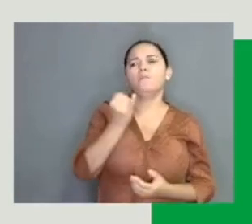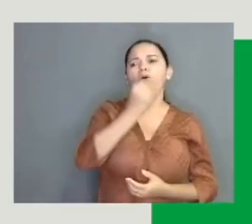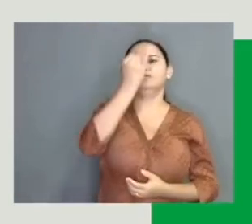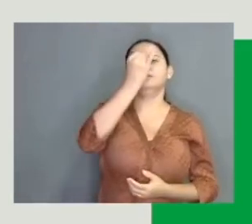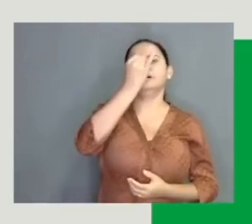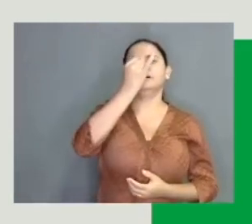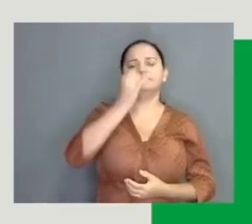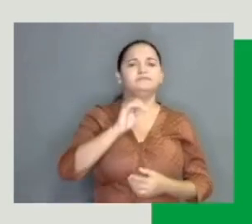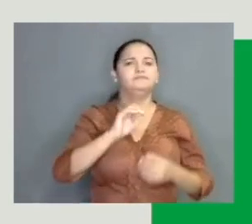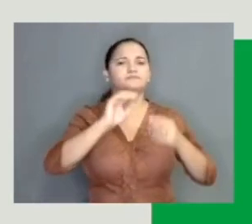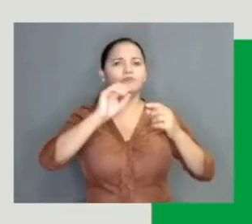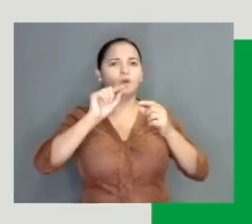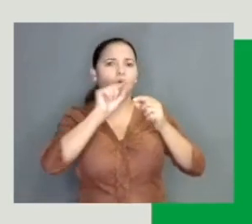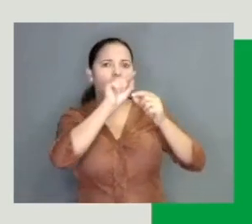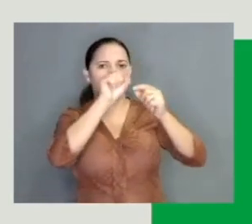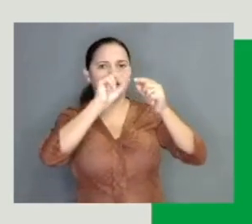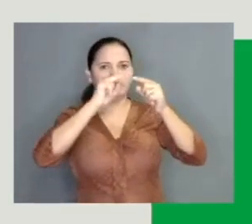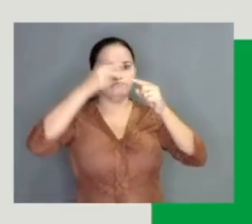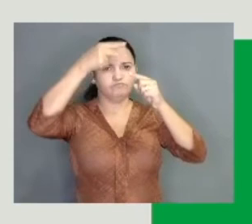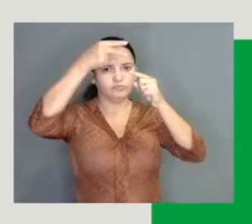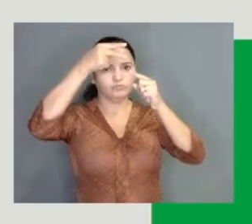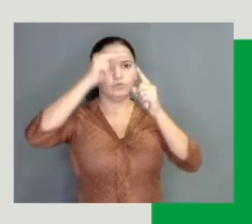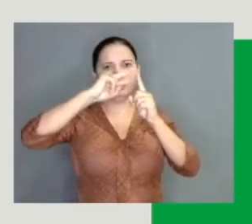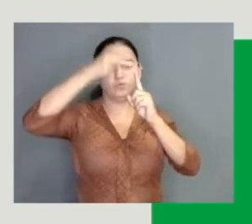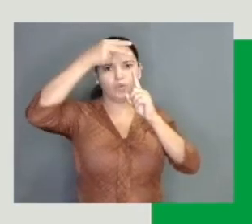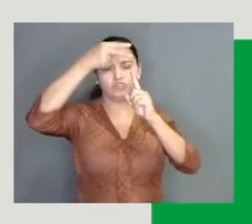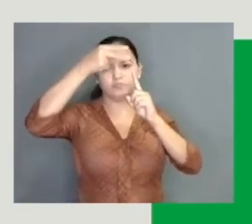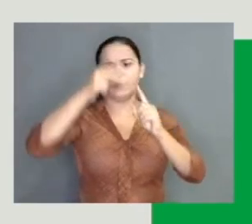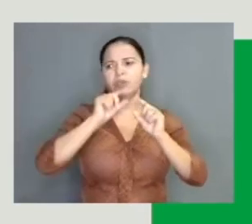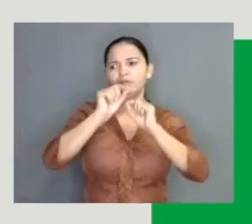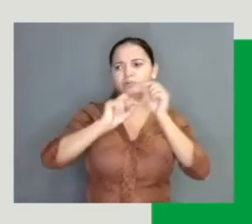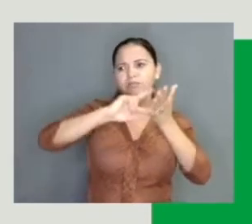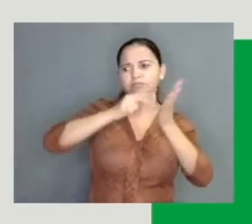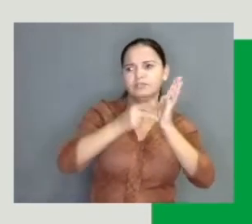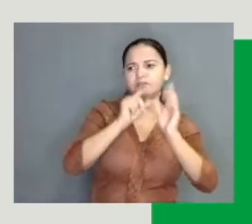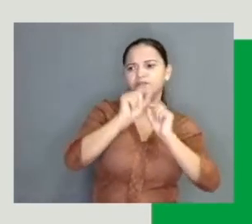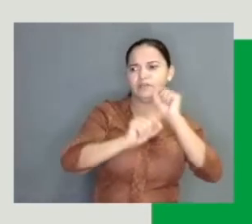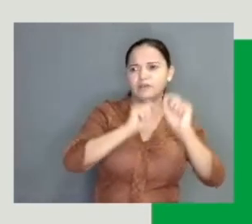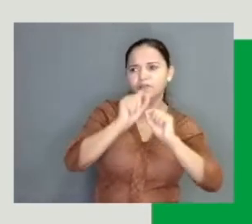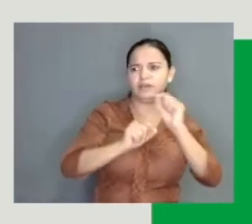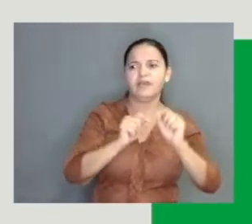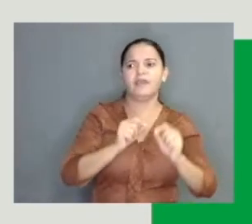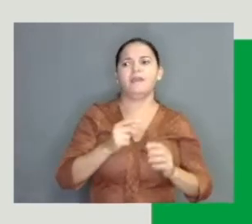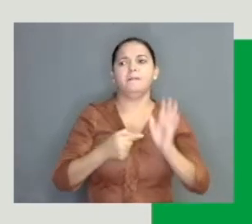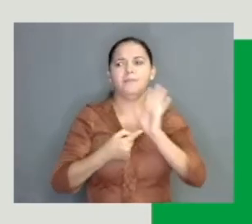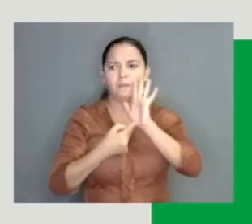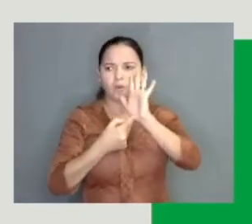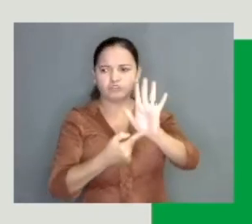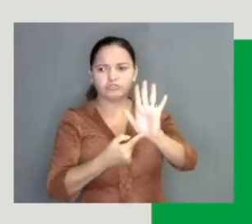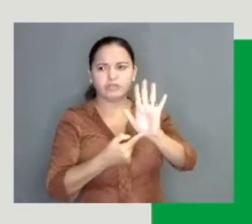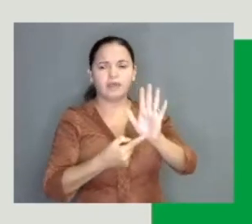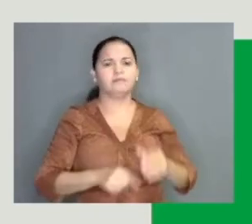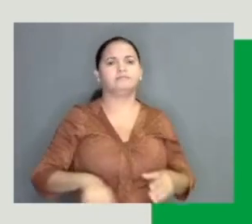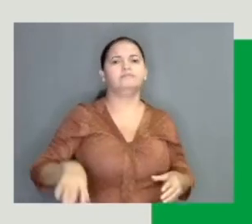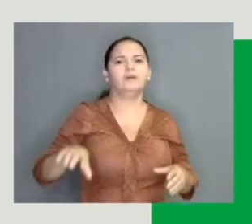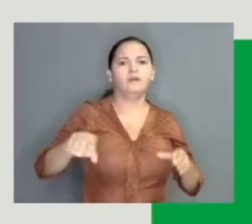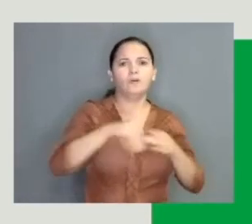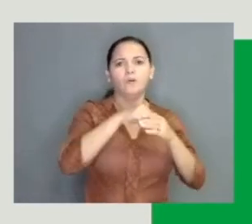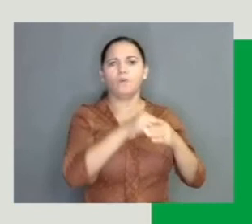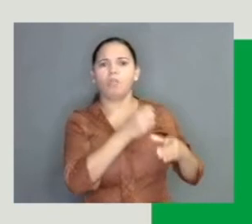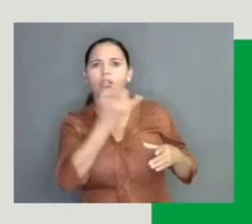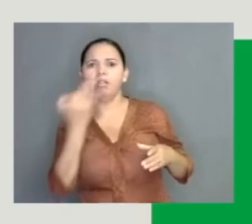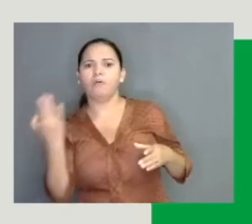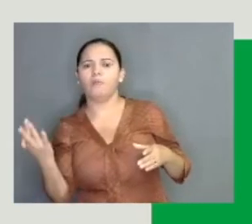Serve para quê? Ó, indicar quantas vezes a base será multiplicada por ela mesma.